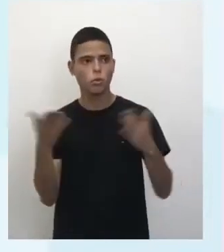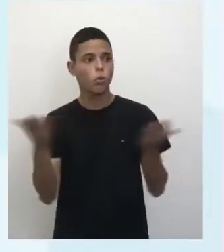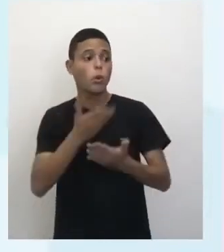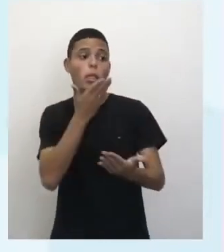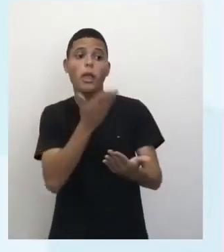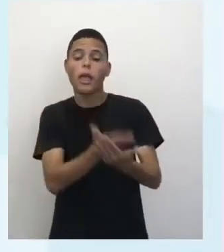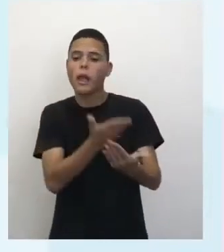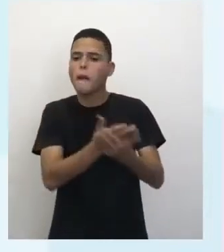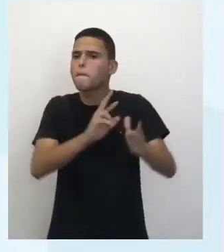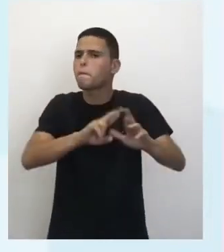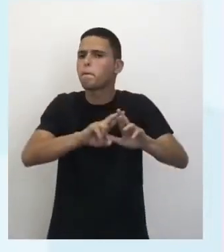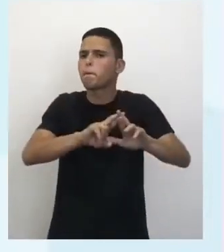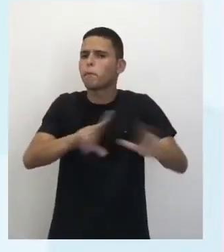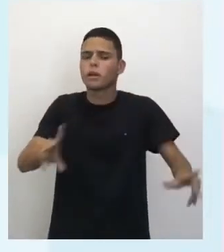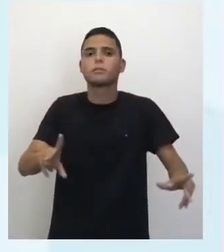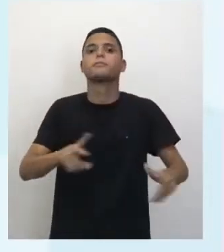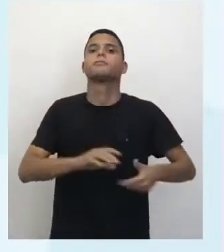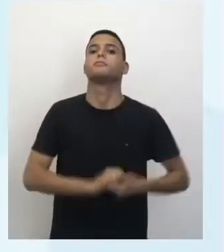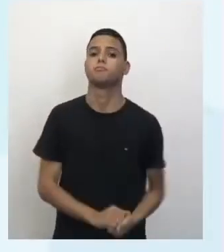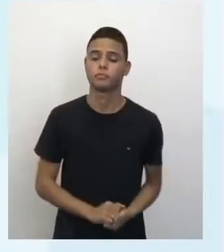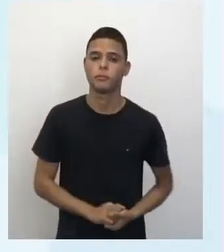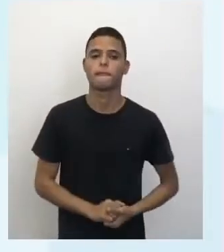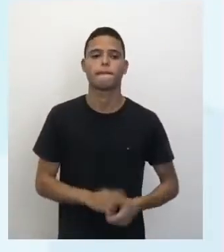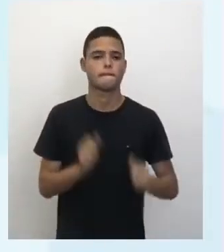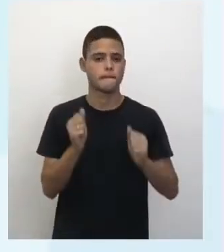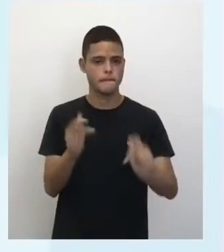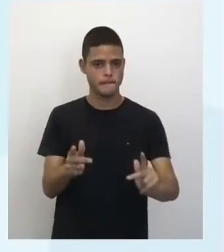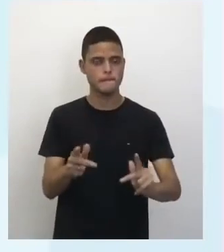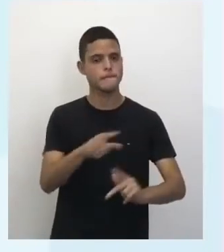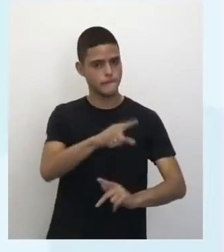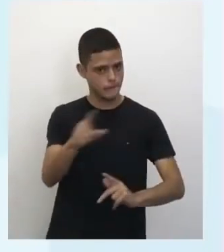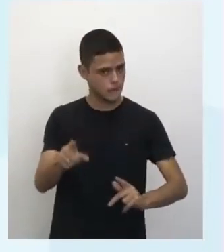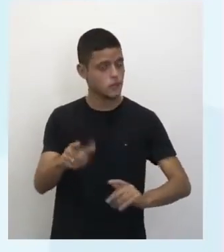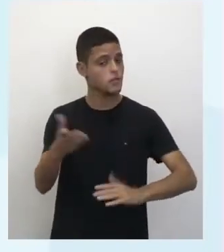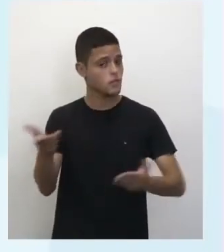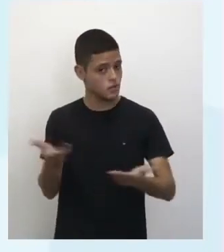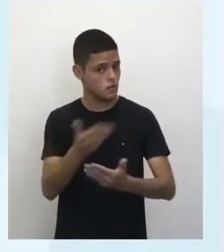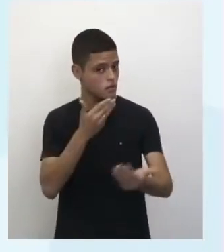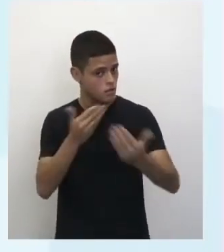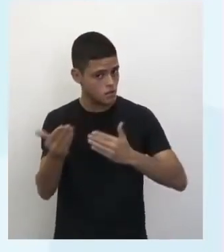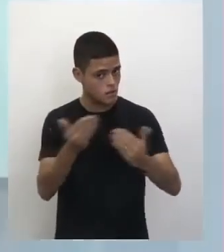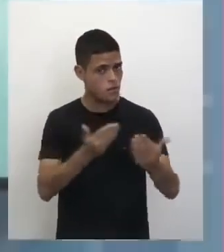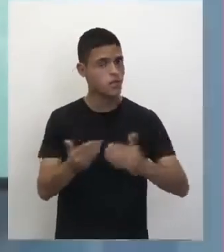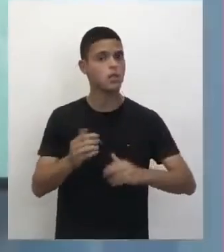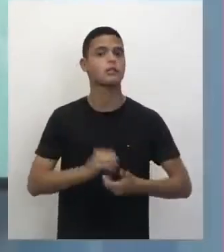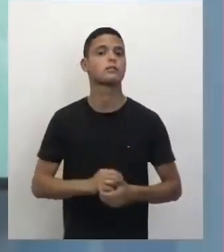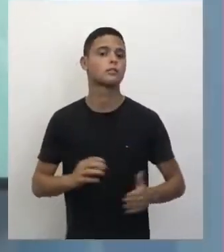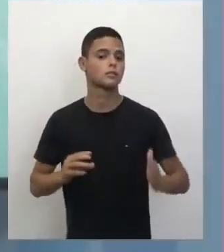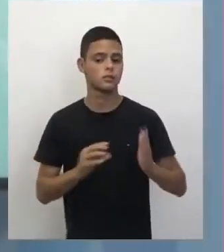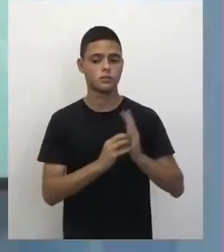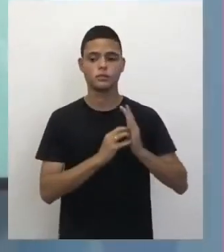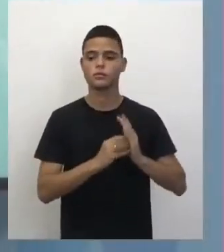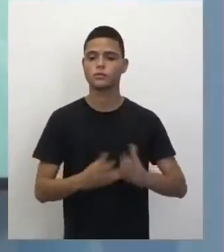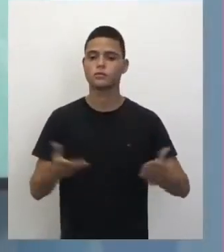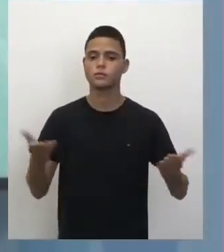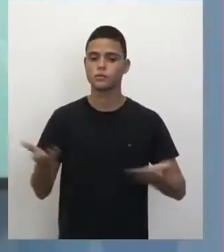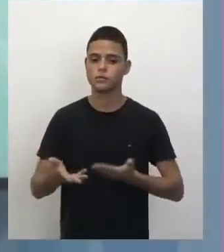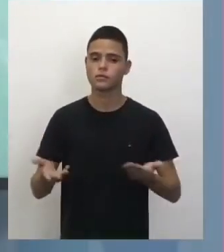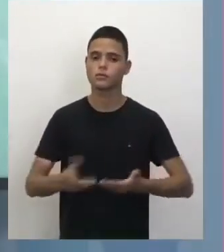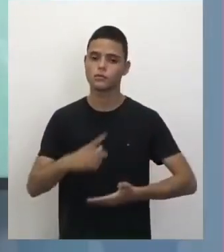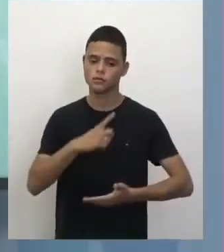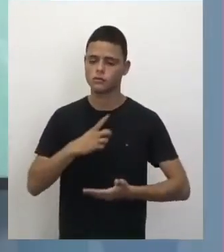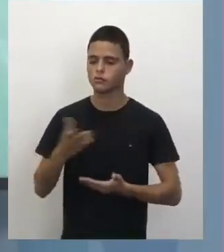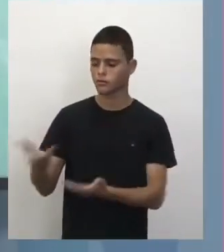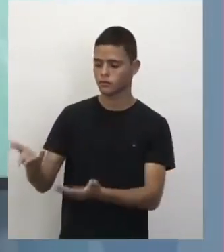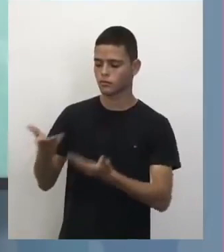para hidrelétrica, tá ok? Então eu conto aí com você para a gente discutir aí sobre esses impactos. E hoje eu tenho um